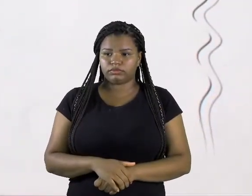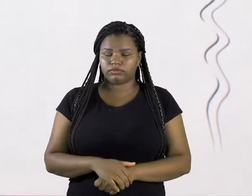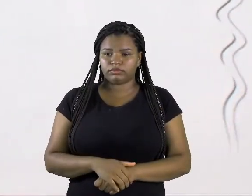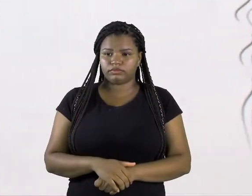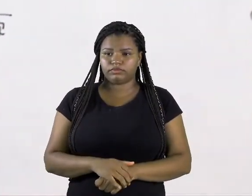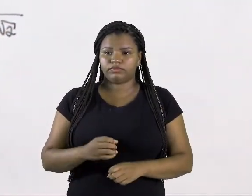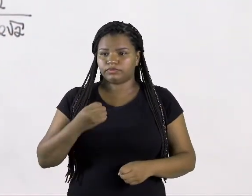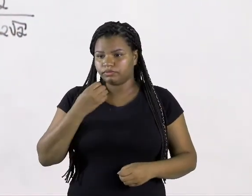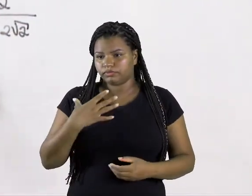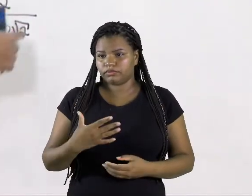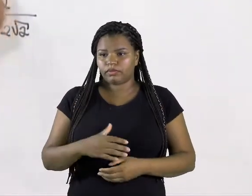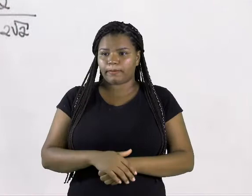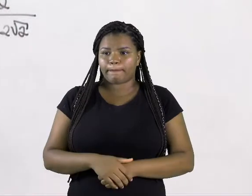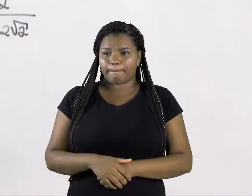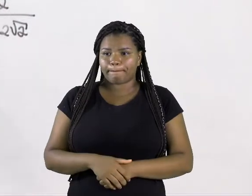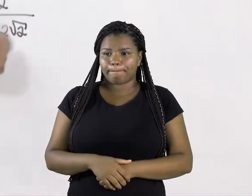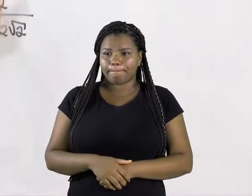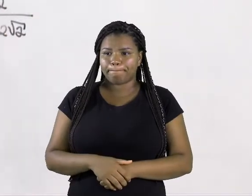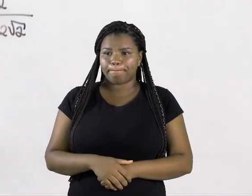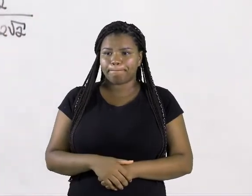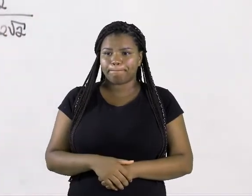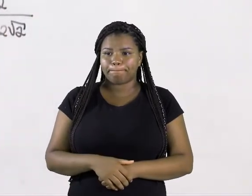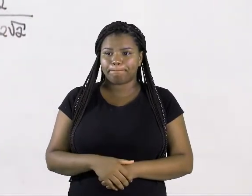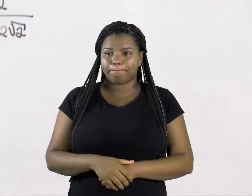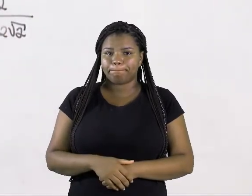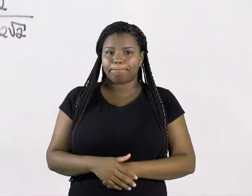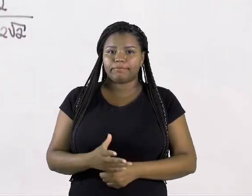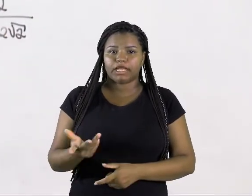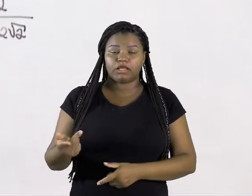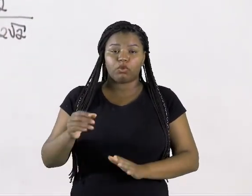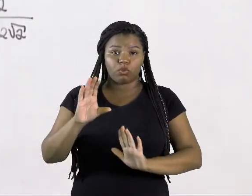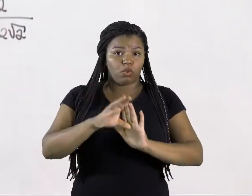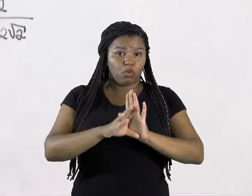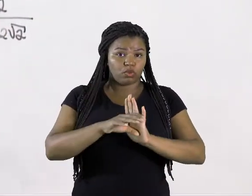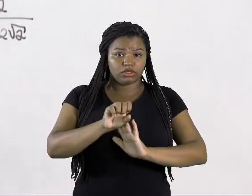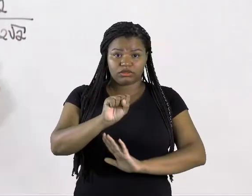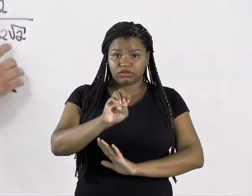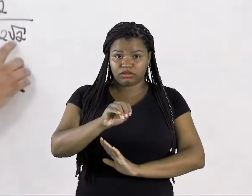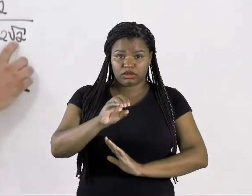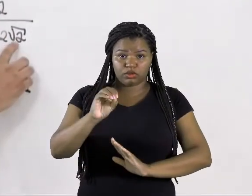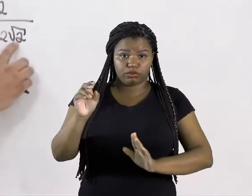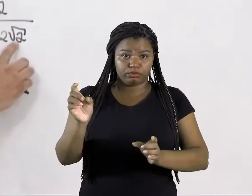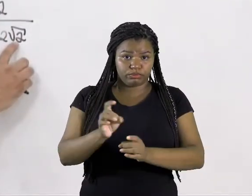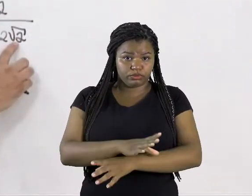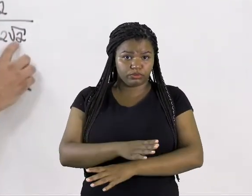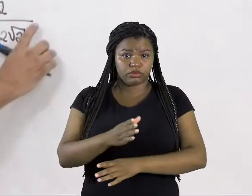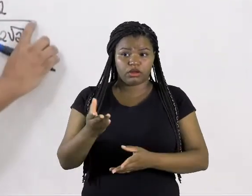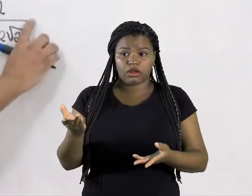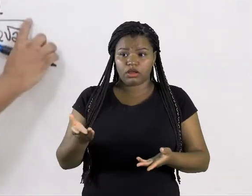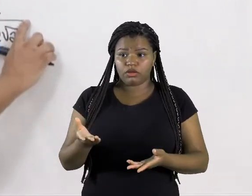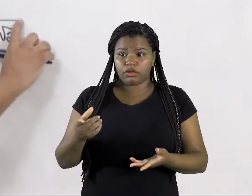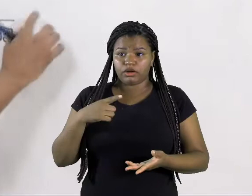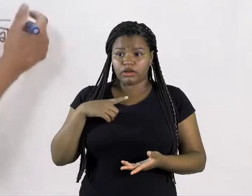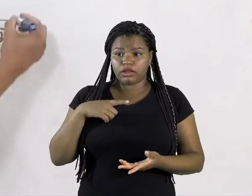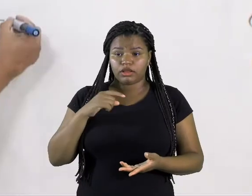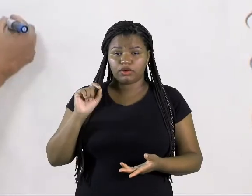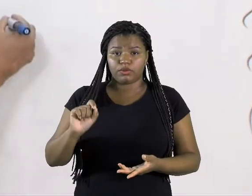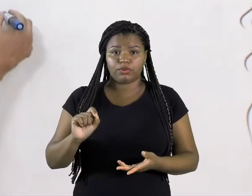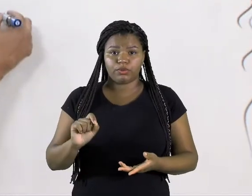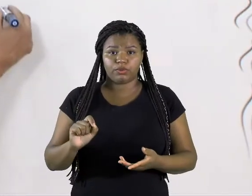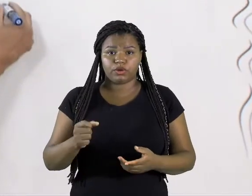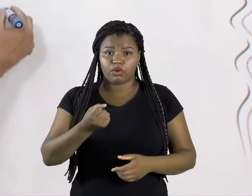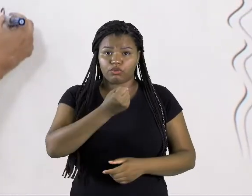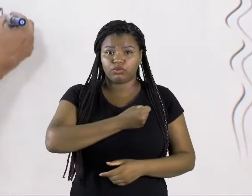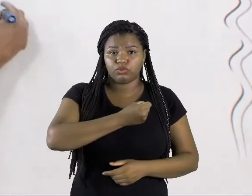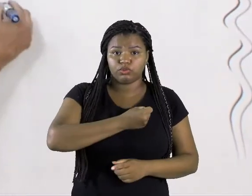Bom, a aplicação do conceito de seno foi feita. Ocorre que eu tenho uma raiz no denominador, então sou obrigado a